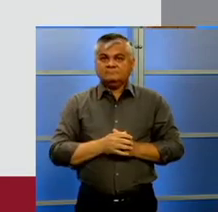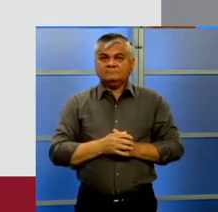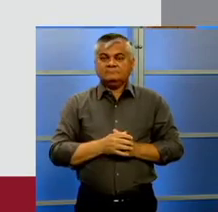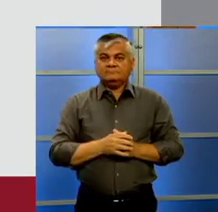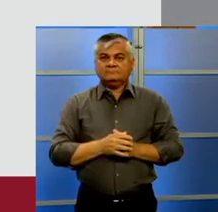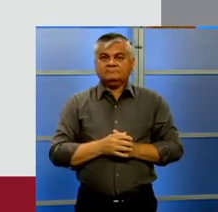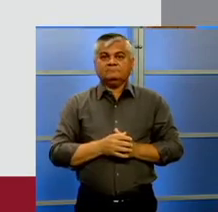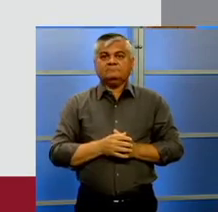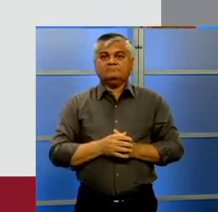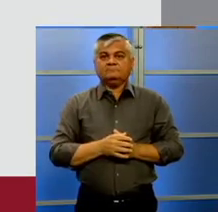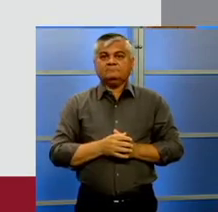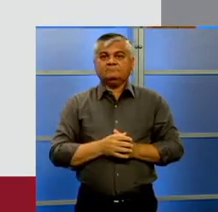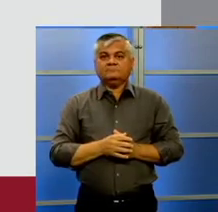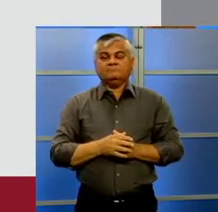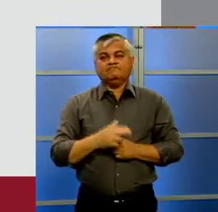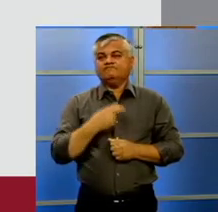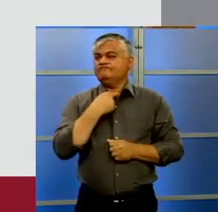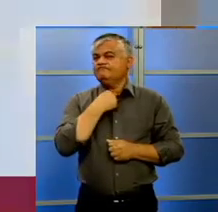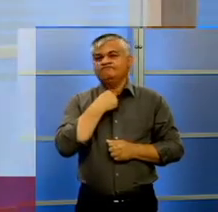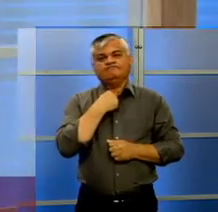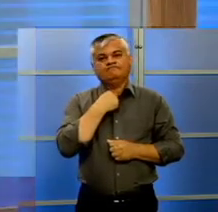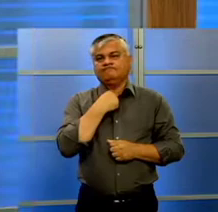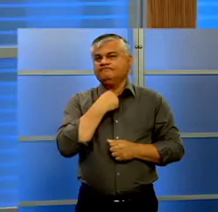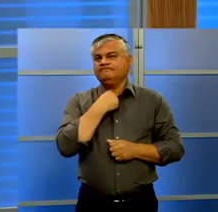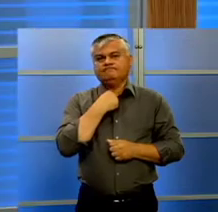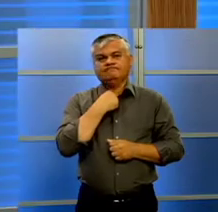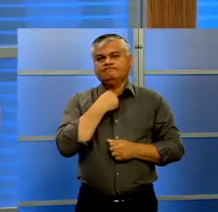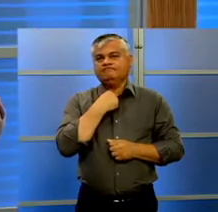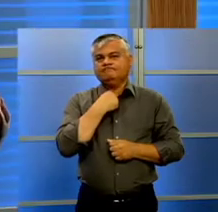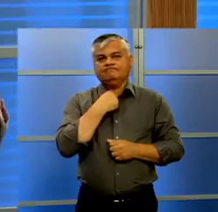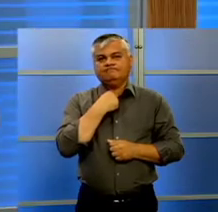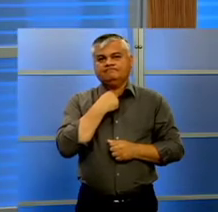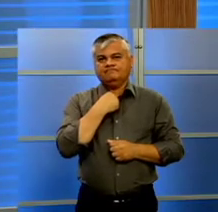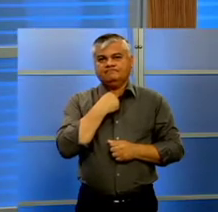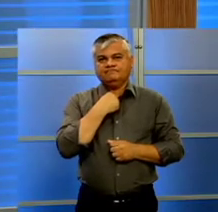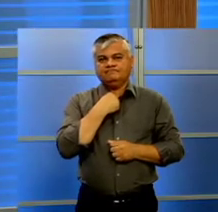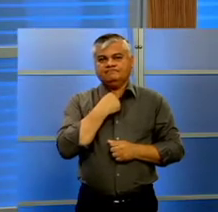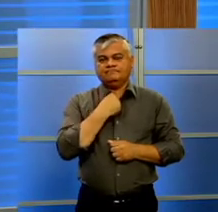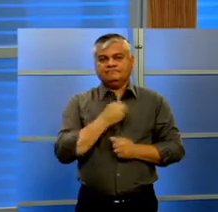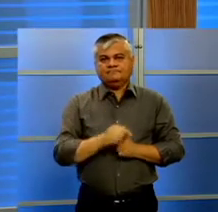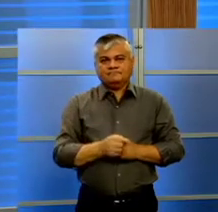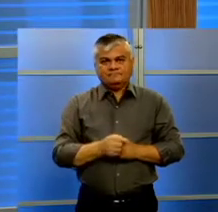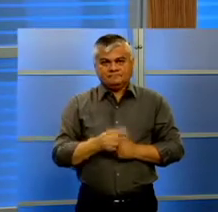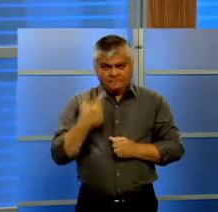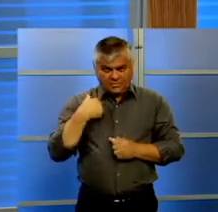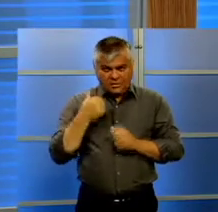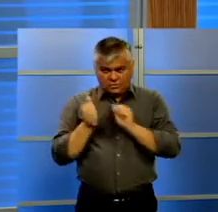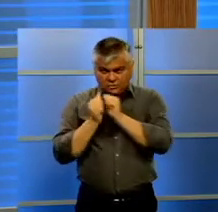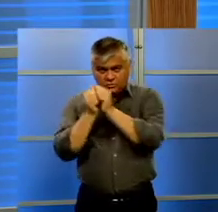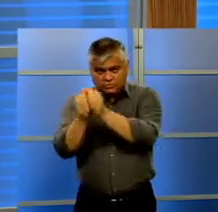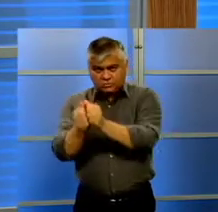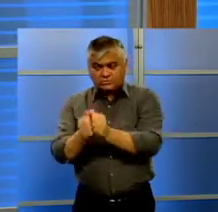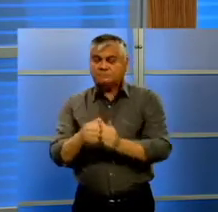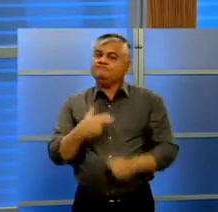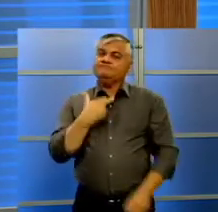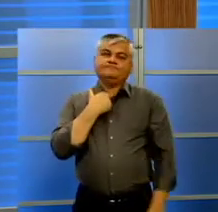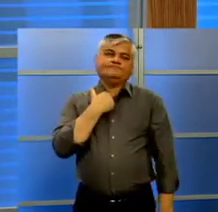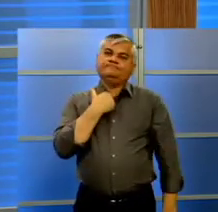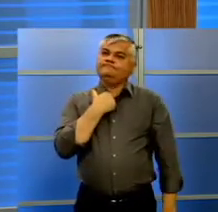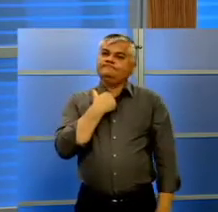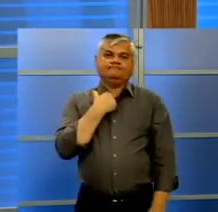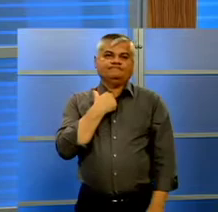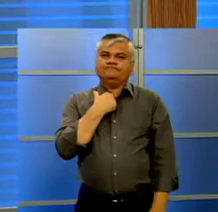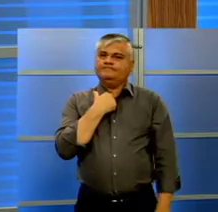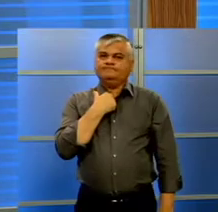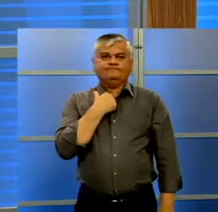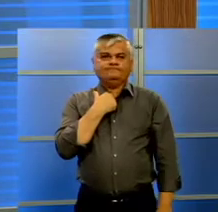posso dizer não posso. Eu pergunto, você pode me acompanhar até determinado lugar? Não